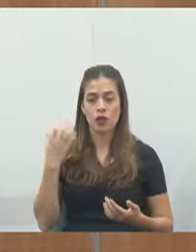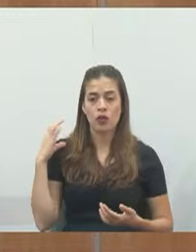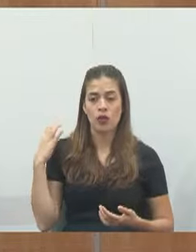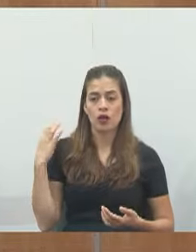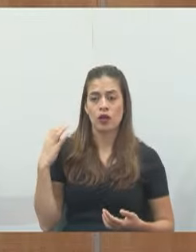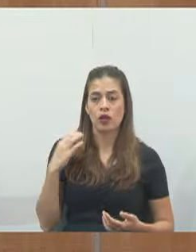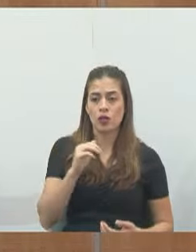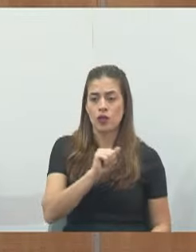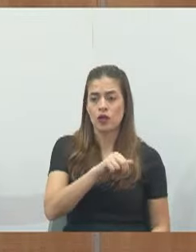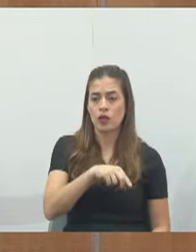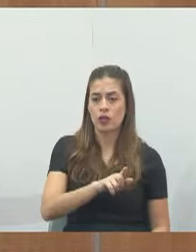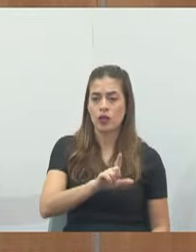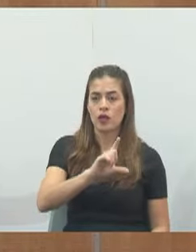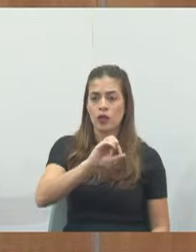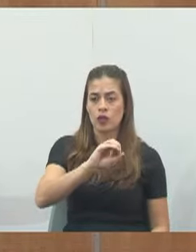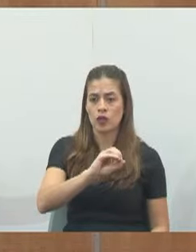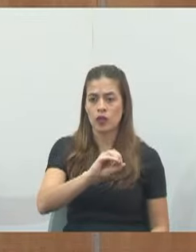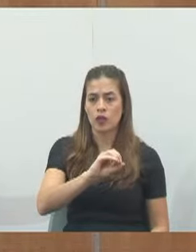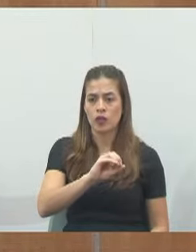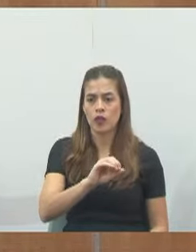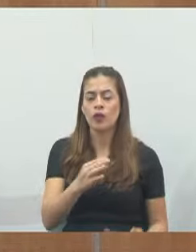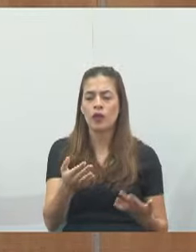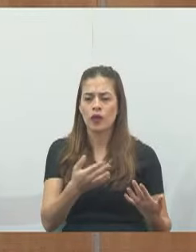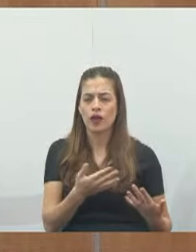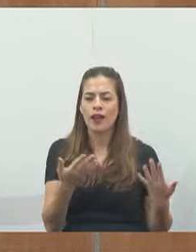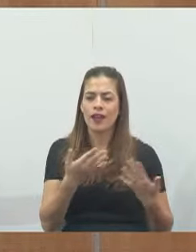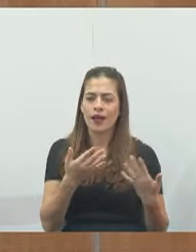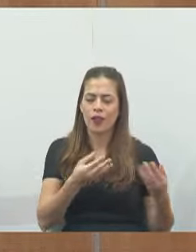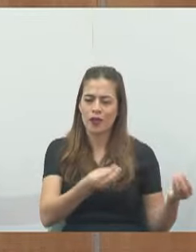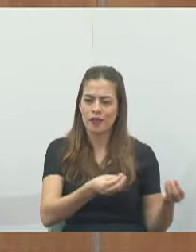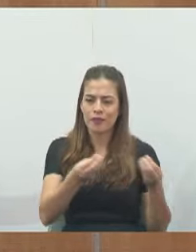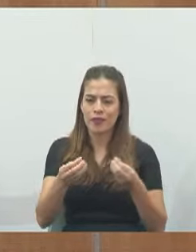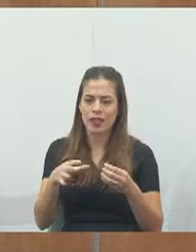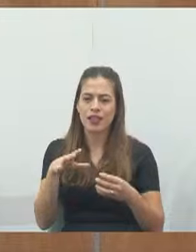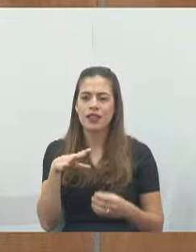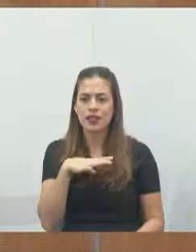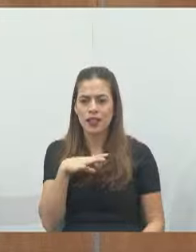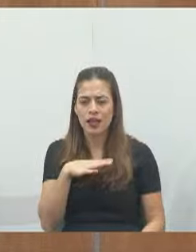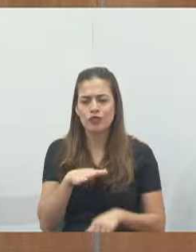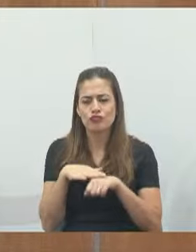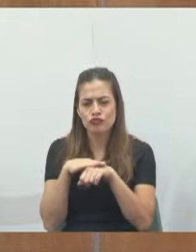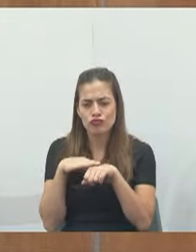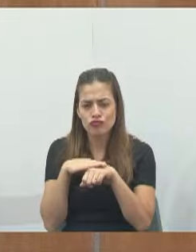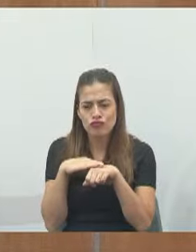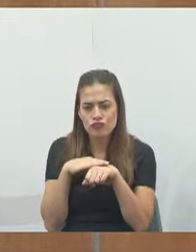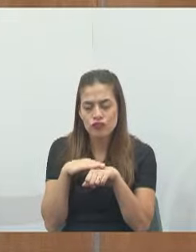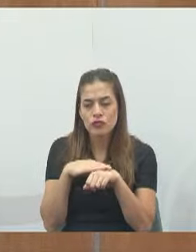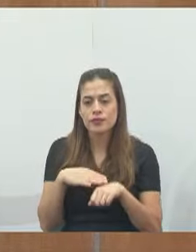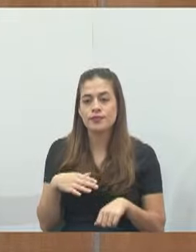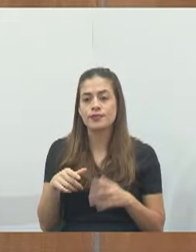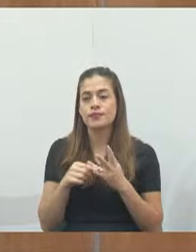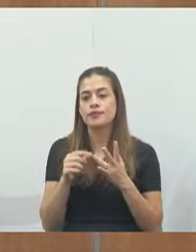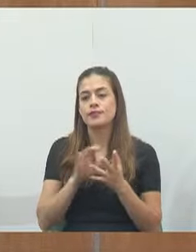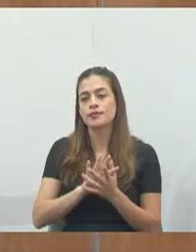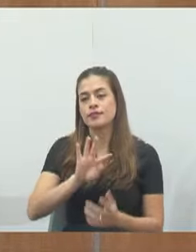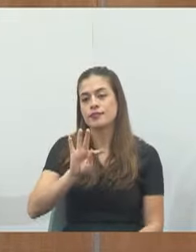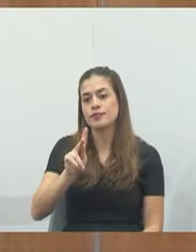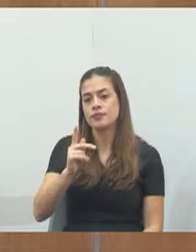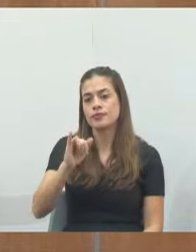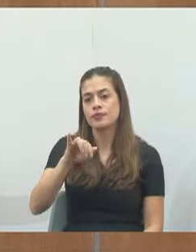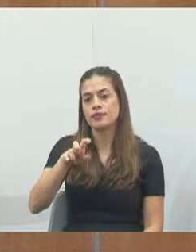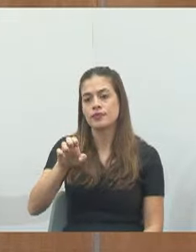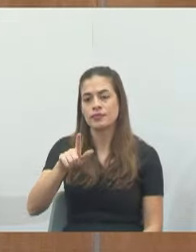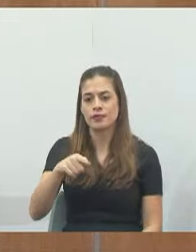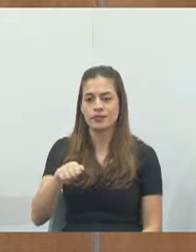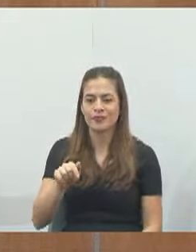Morumbi, que agora, né, tirou um tempinho para estar aqui na cidade, para a gente estar conversando. A minha esposa, Tiesa, o